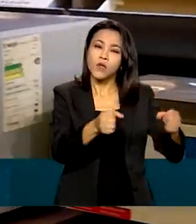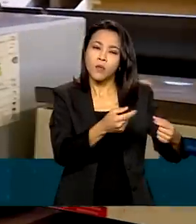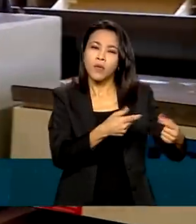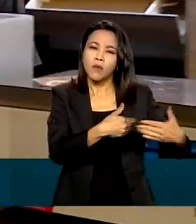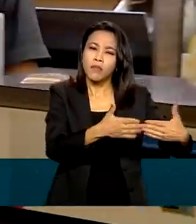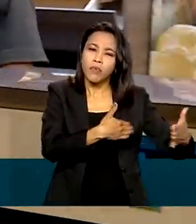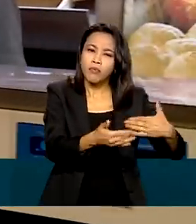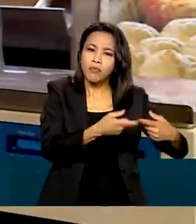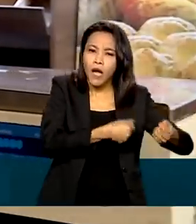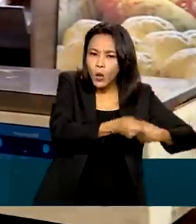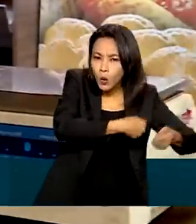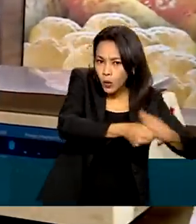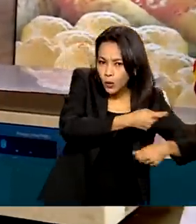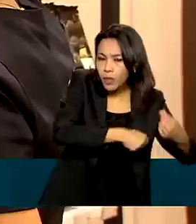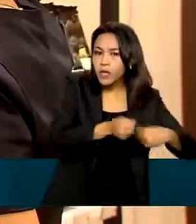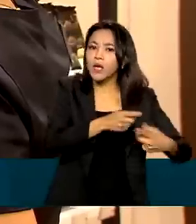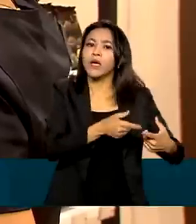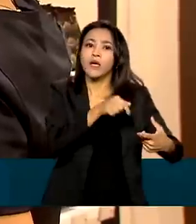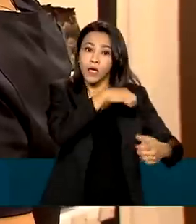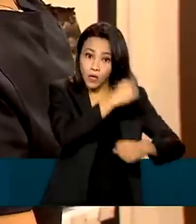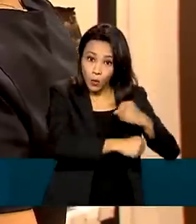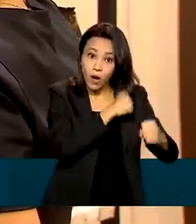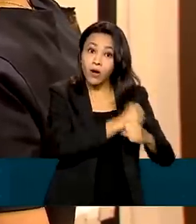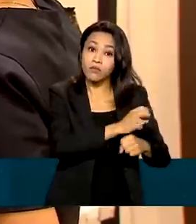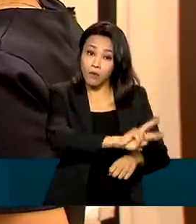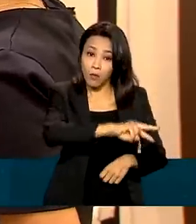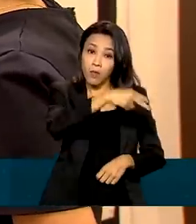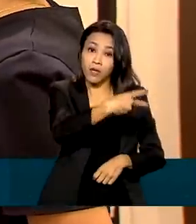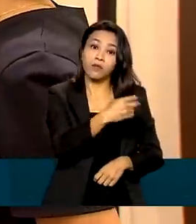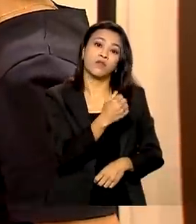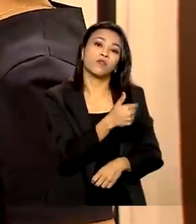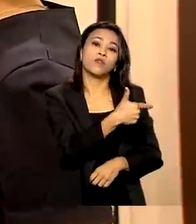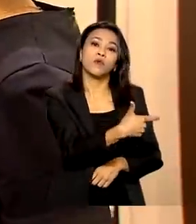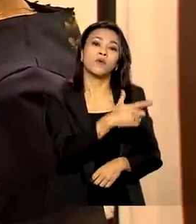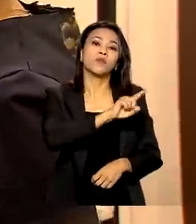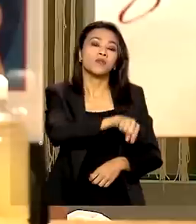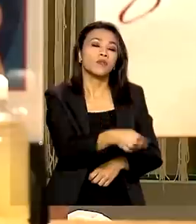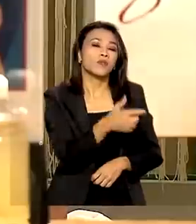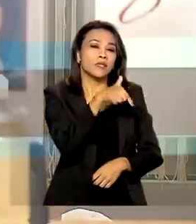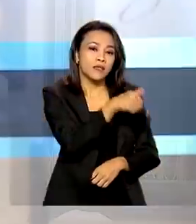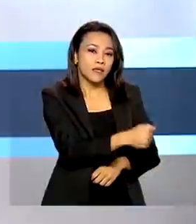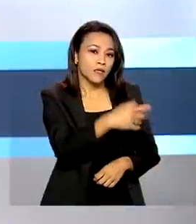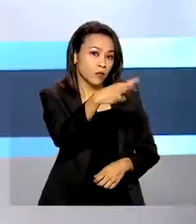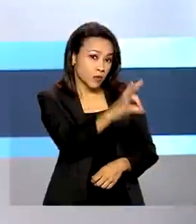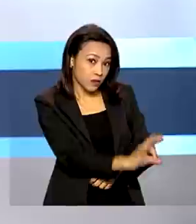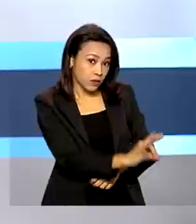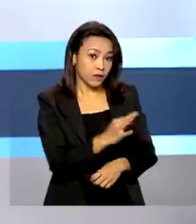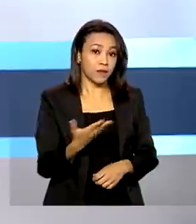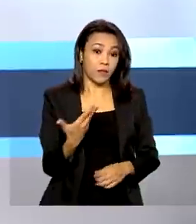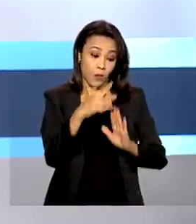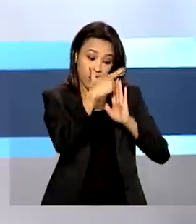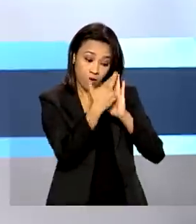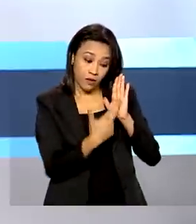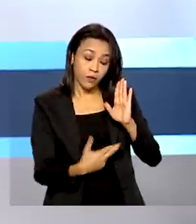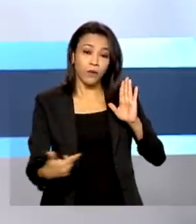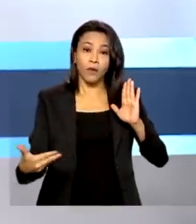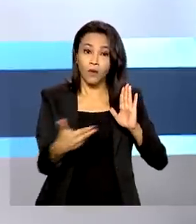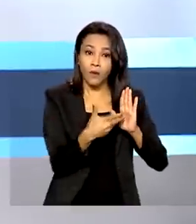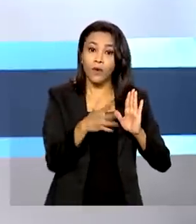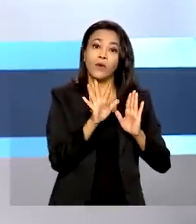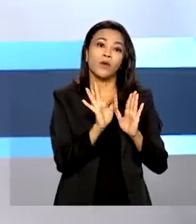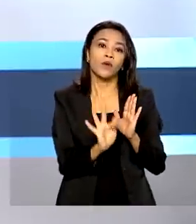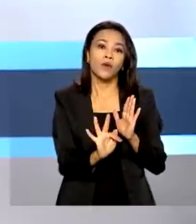estimativa é que o ano feche com aumento de 2,7%. O Boletim Focus é um relatório